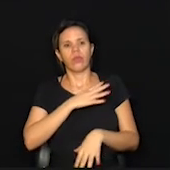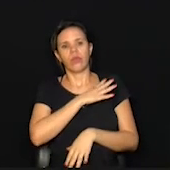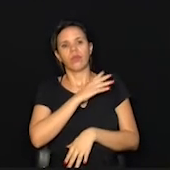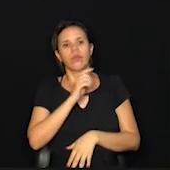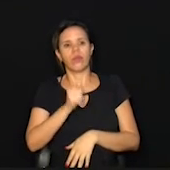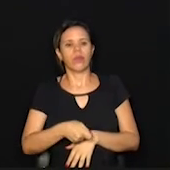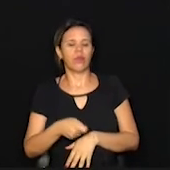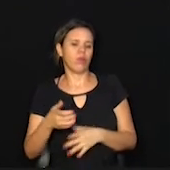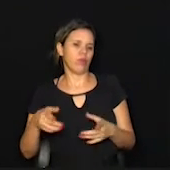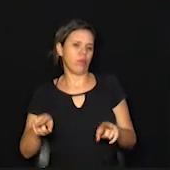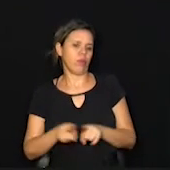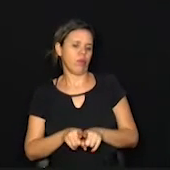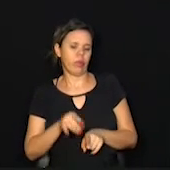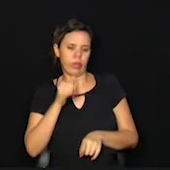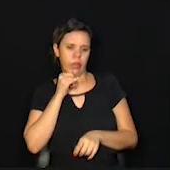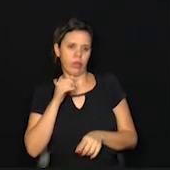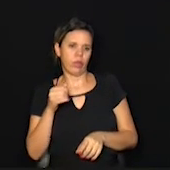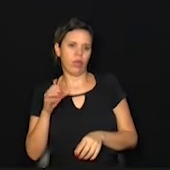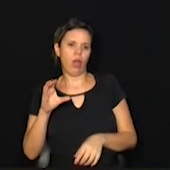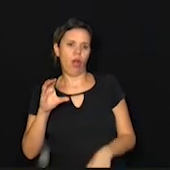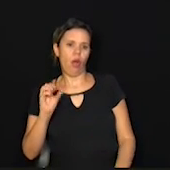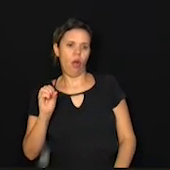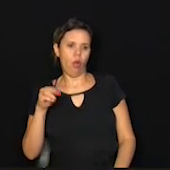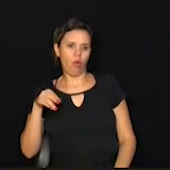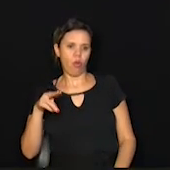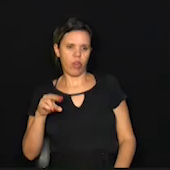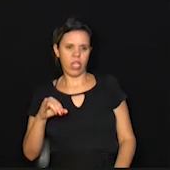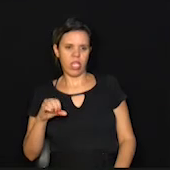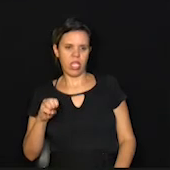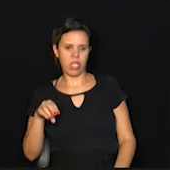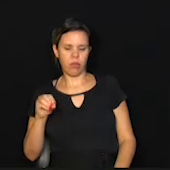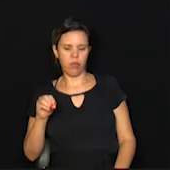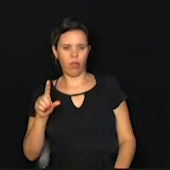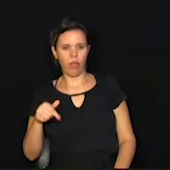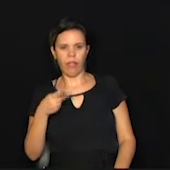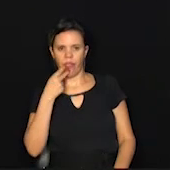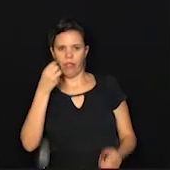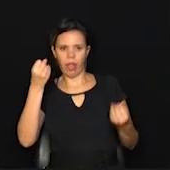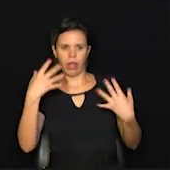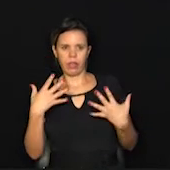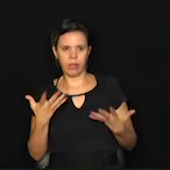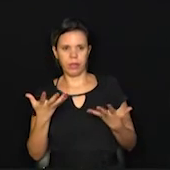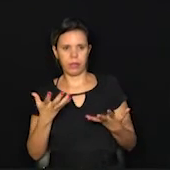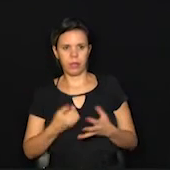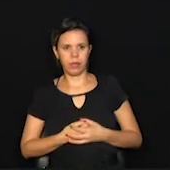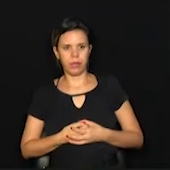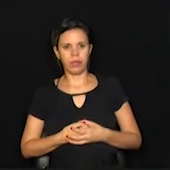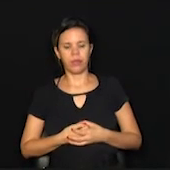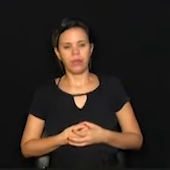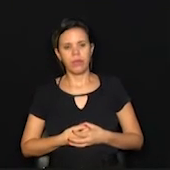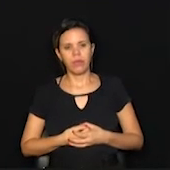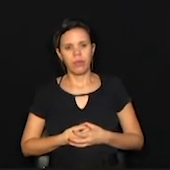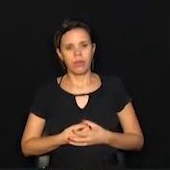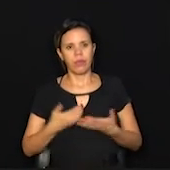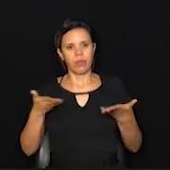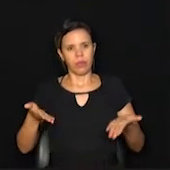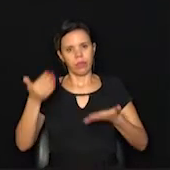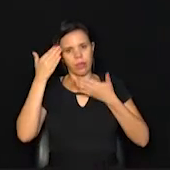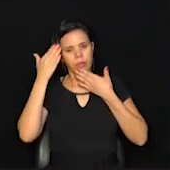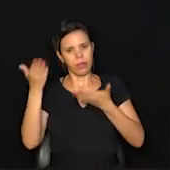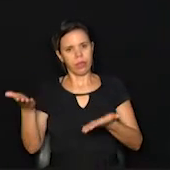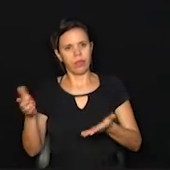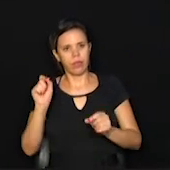então a Valquíria faz referência a isso Quero aqui